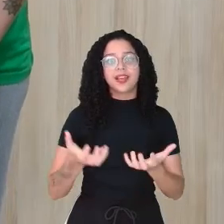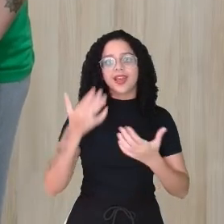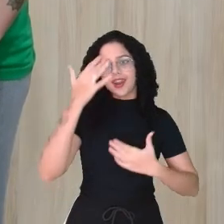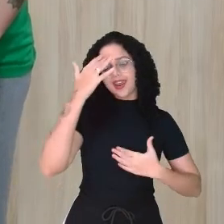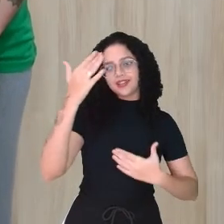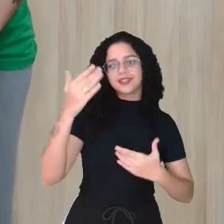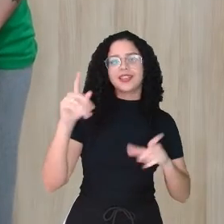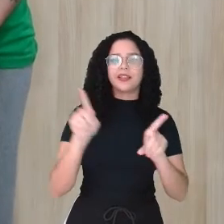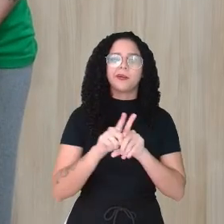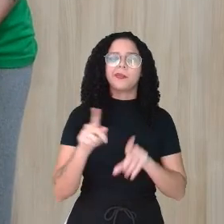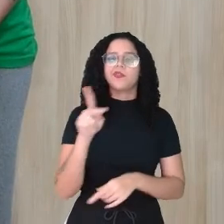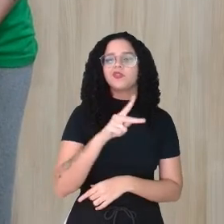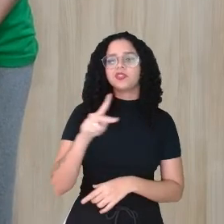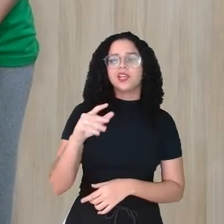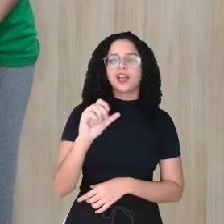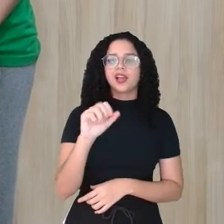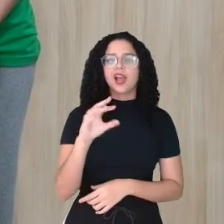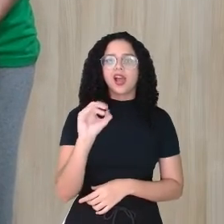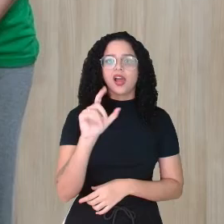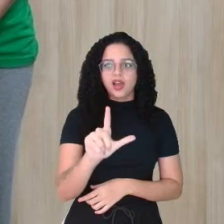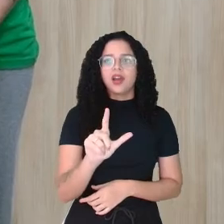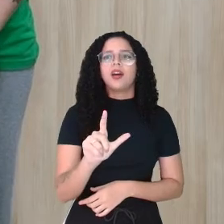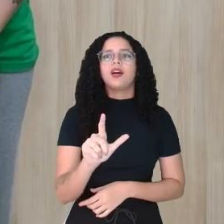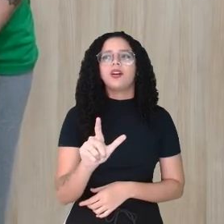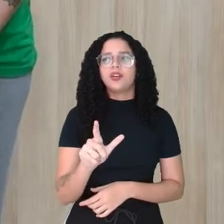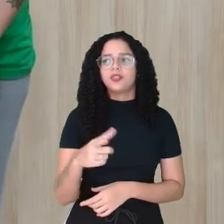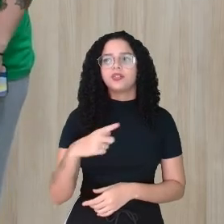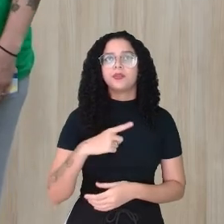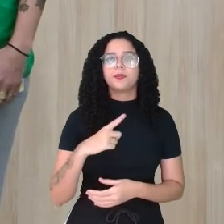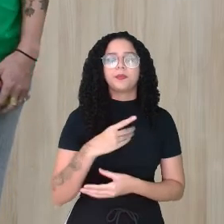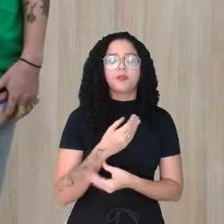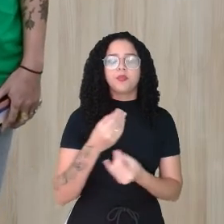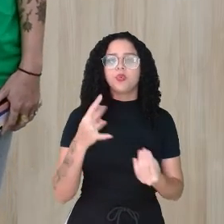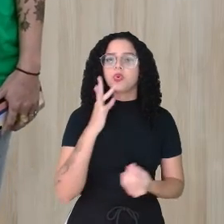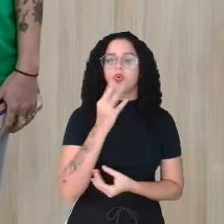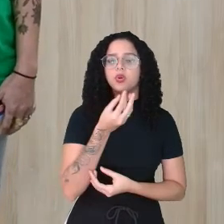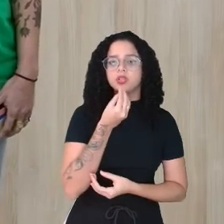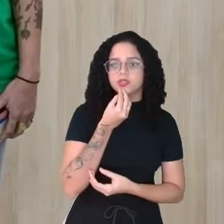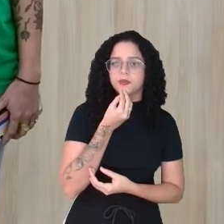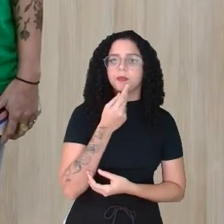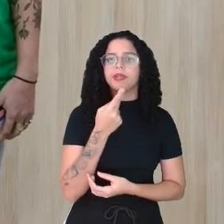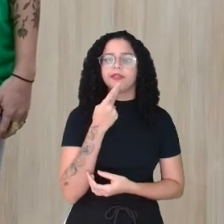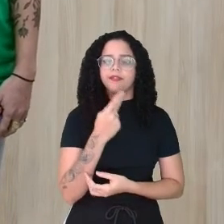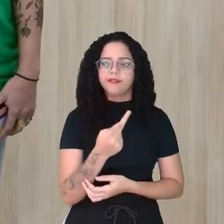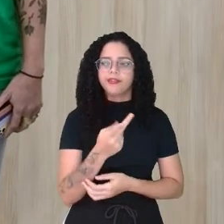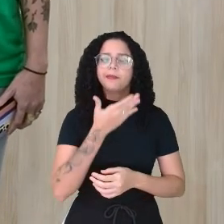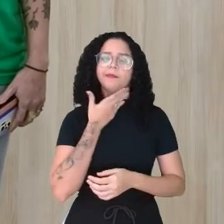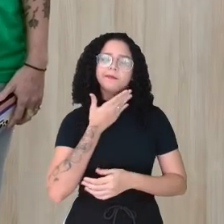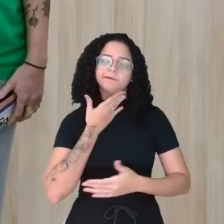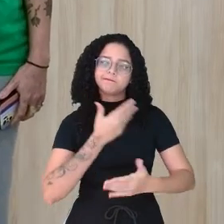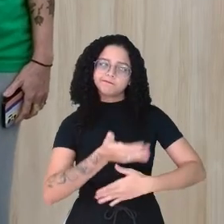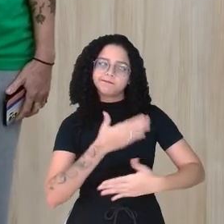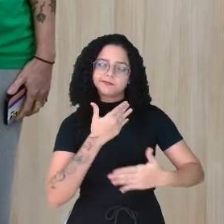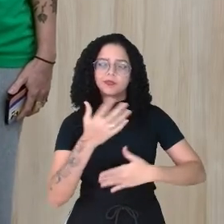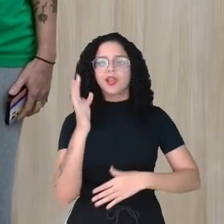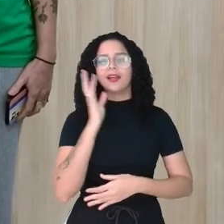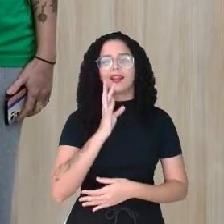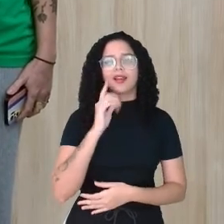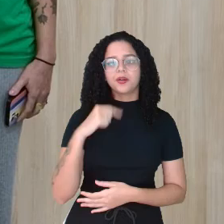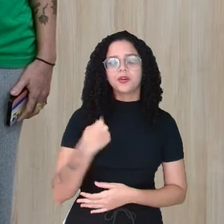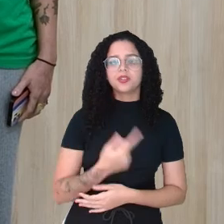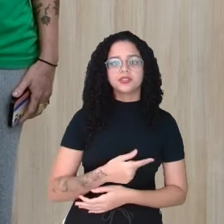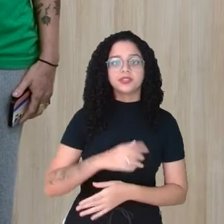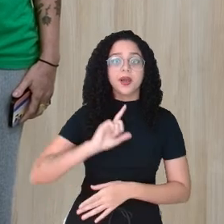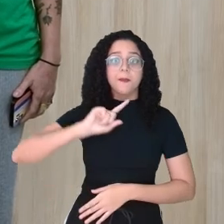agradecer aqui a professora Carol, né, que nos trouxe tanto conhecimento, que bateu esse papo bem legal aqui com a gente, e